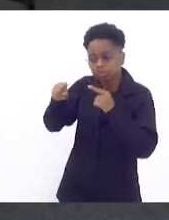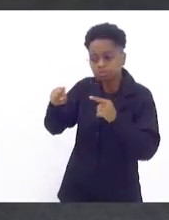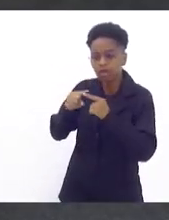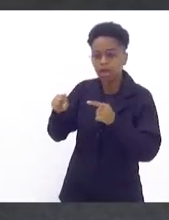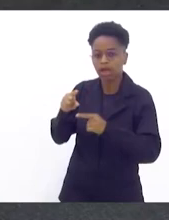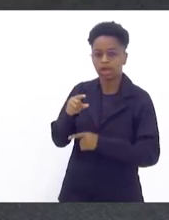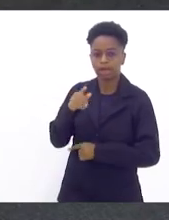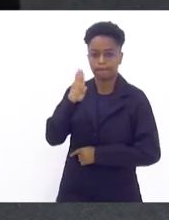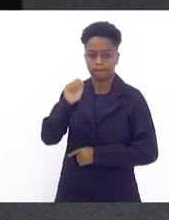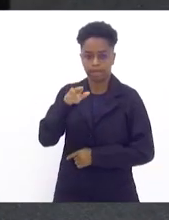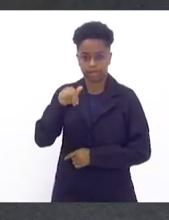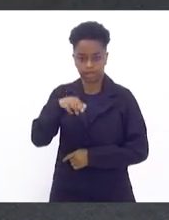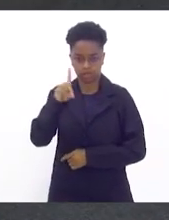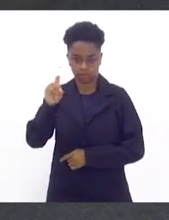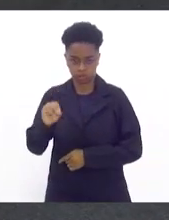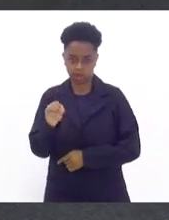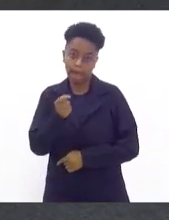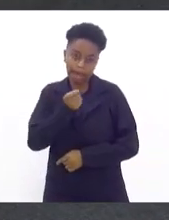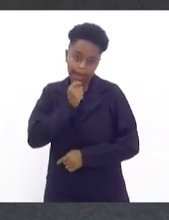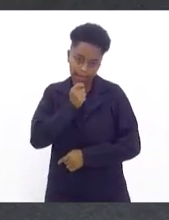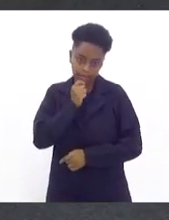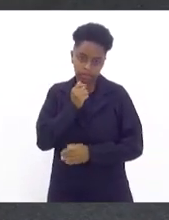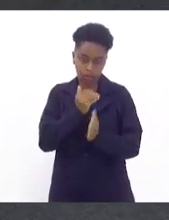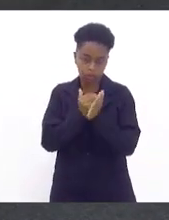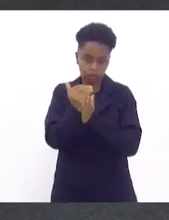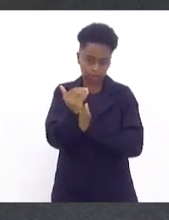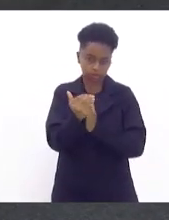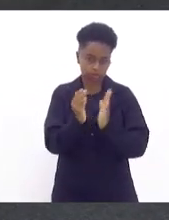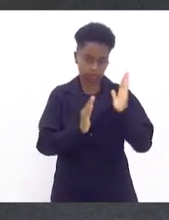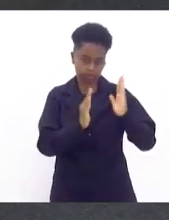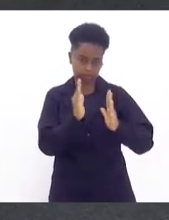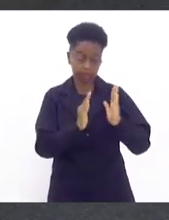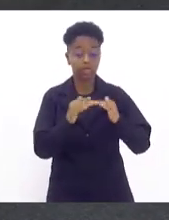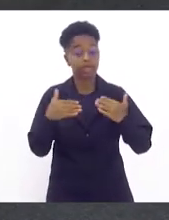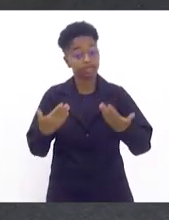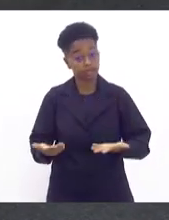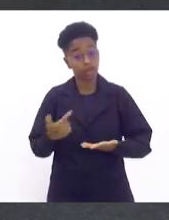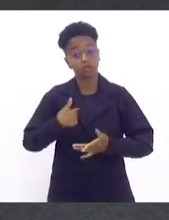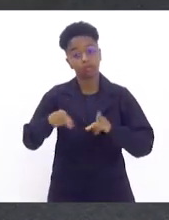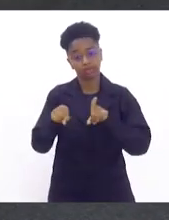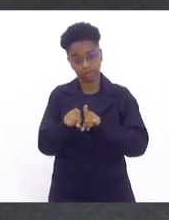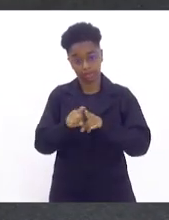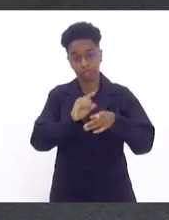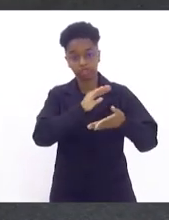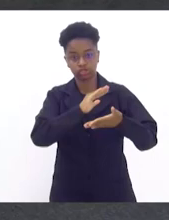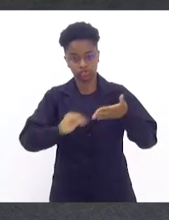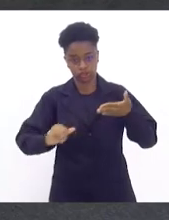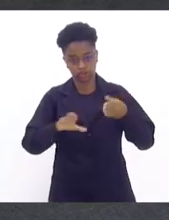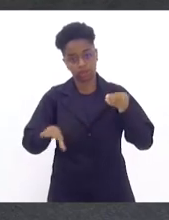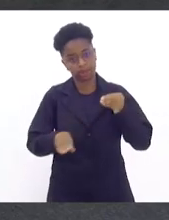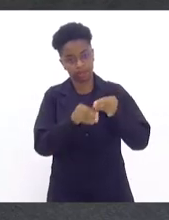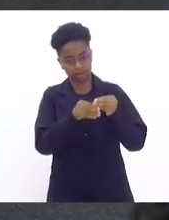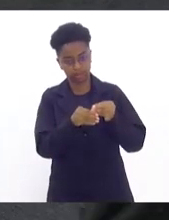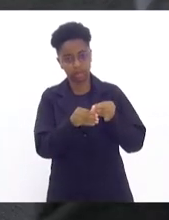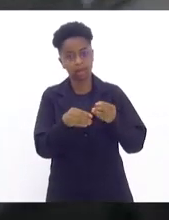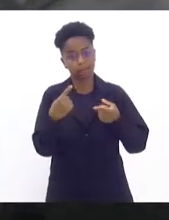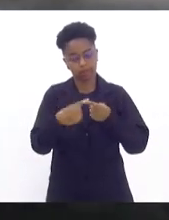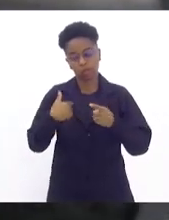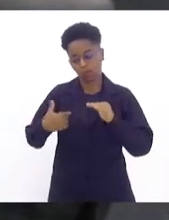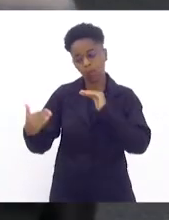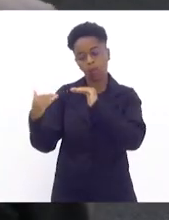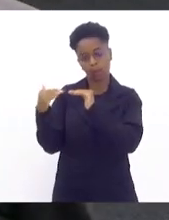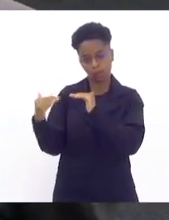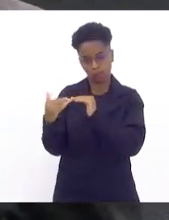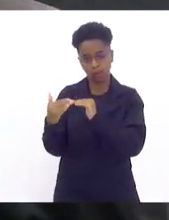Bernardo Rossi, ainda no expediente inicial. Então, eu também retiro as emendas na construção desse acordo,